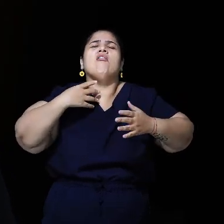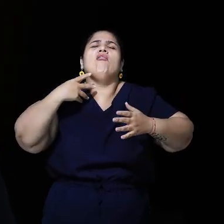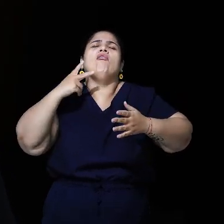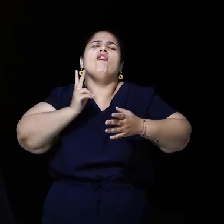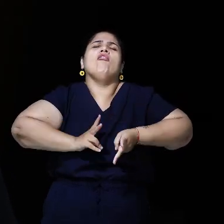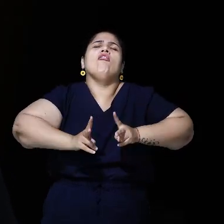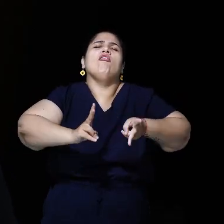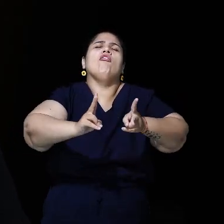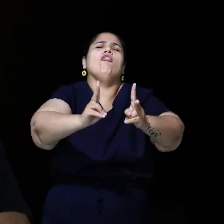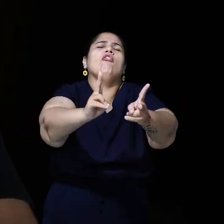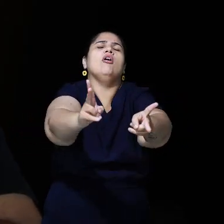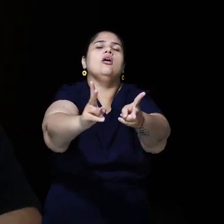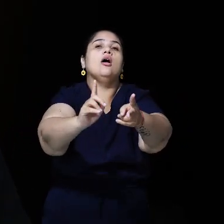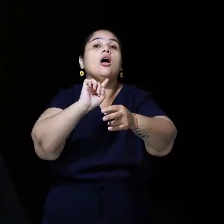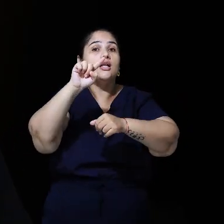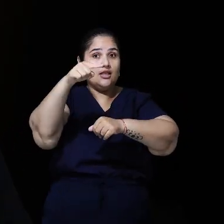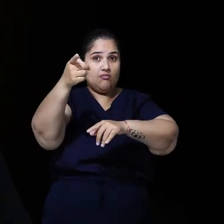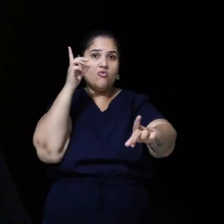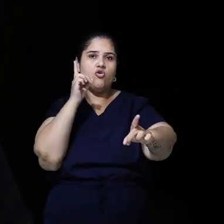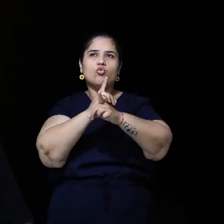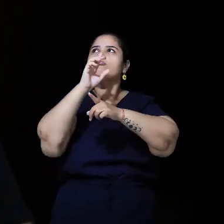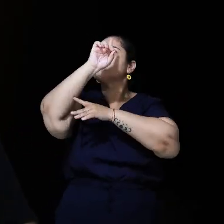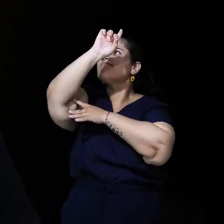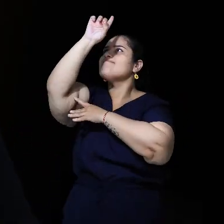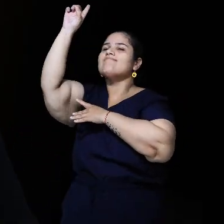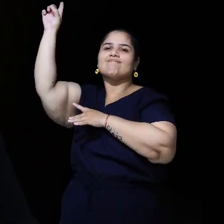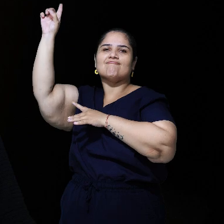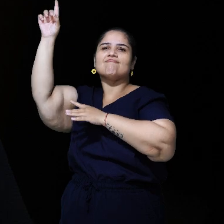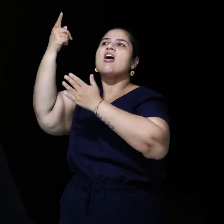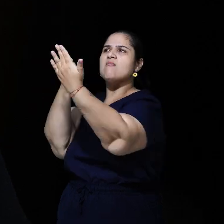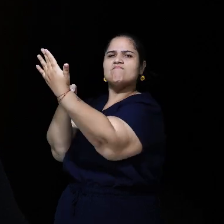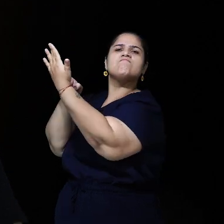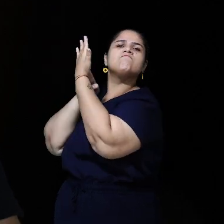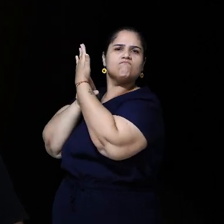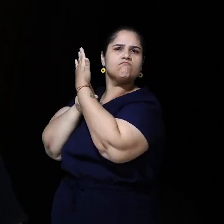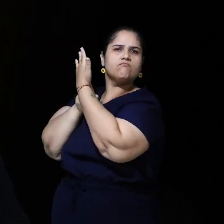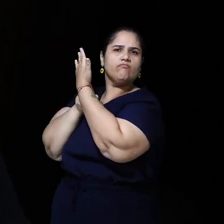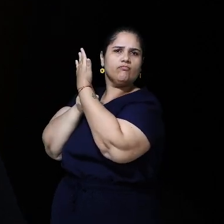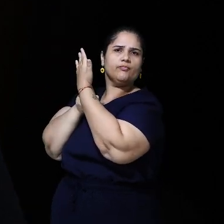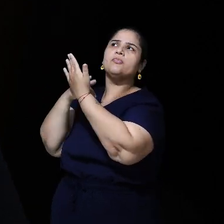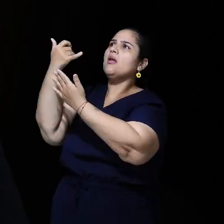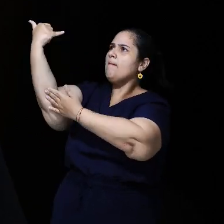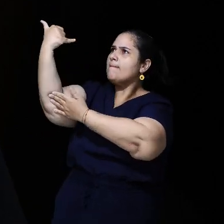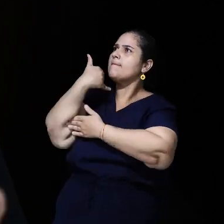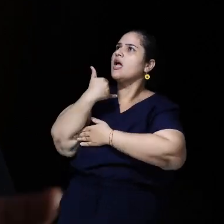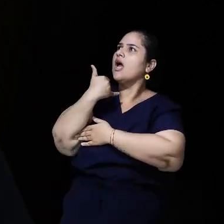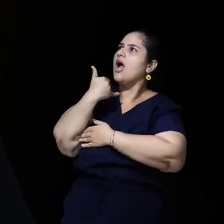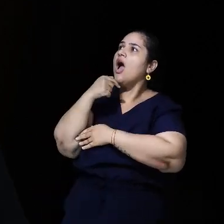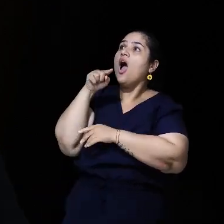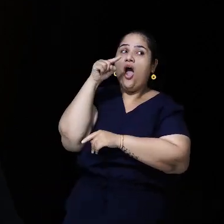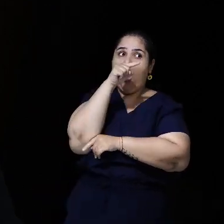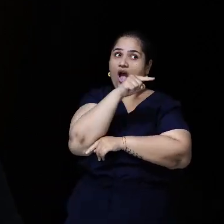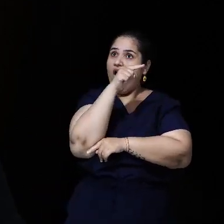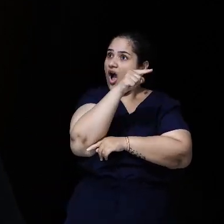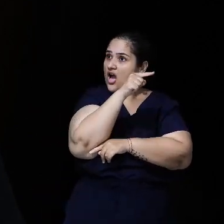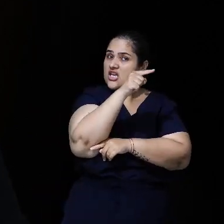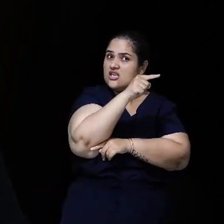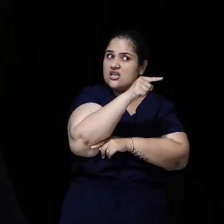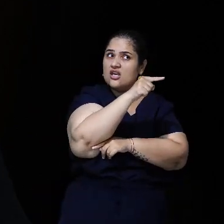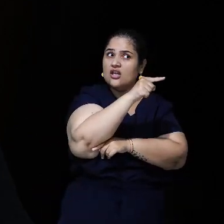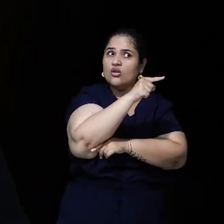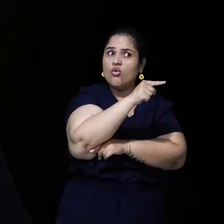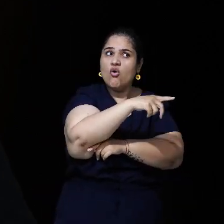com Deus, Deus me mostrou até isso, e falando que aquilo que o inimigo tinha plantado na minha